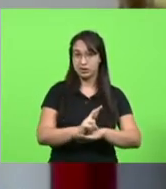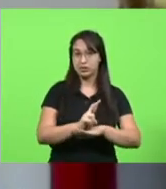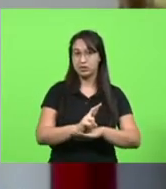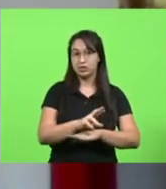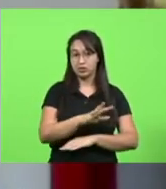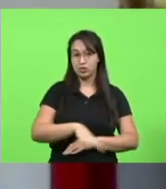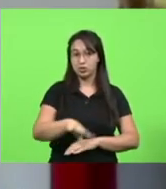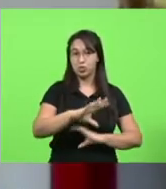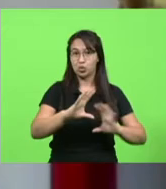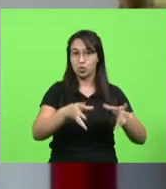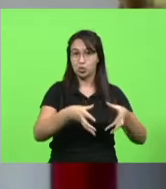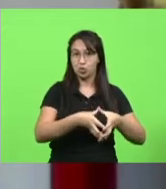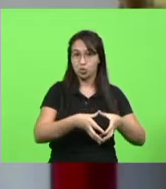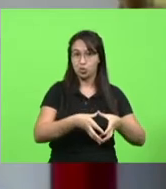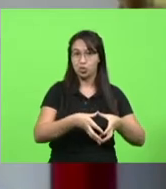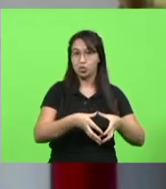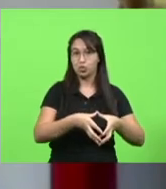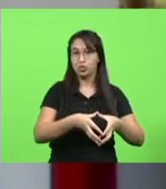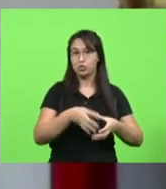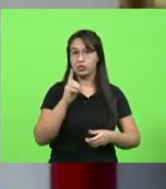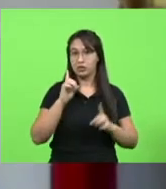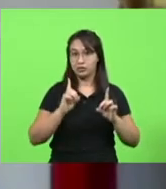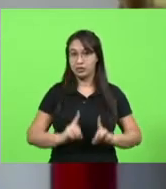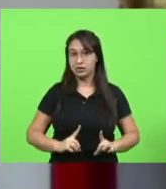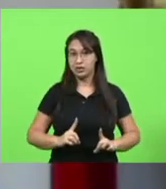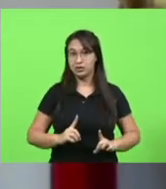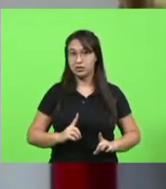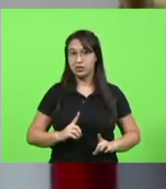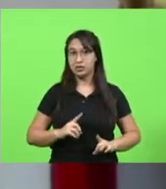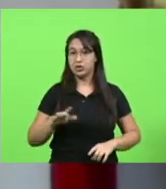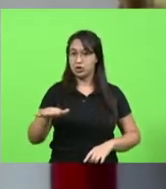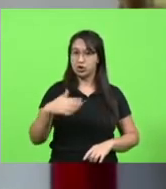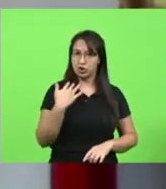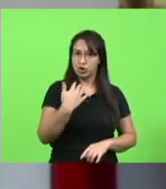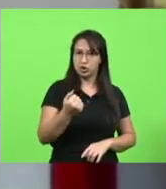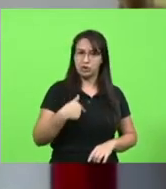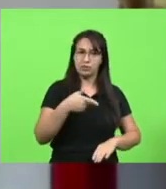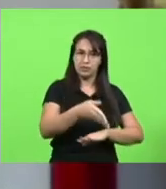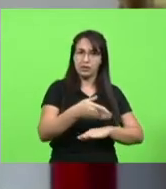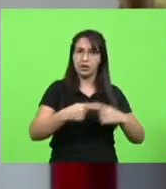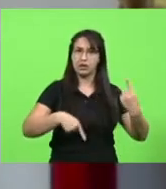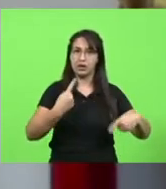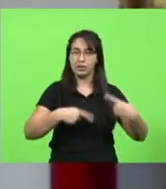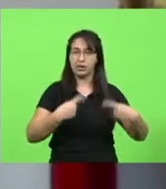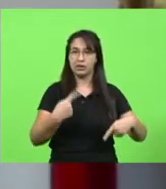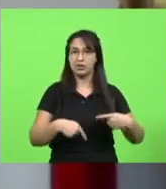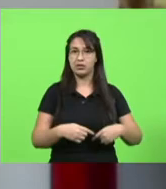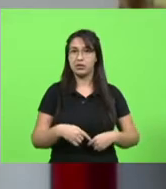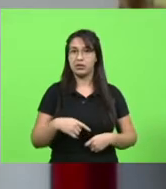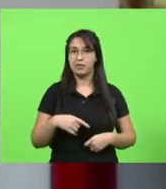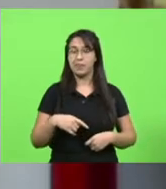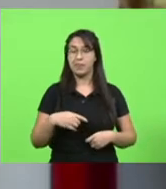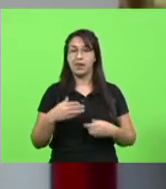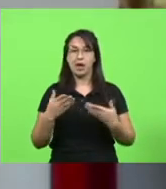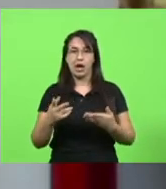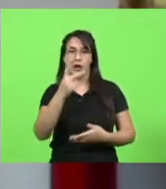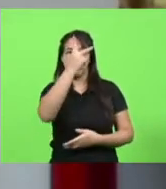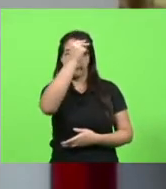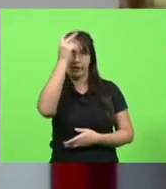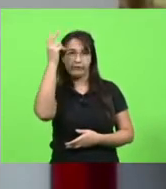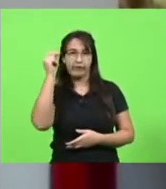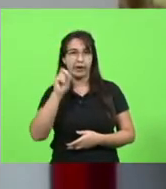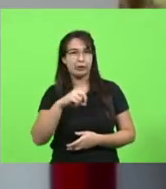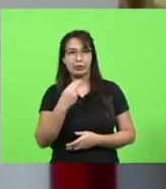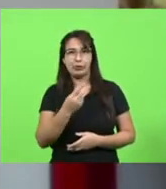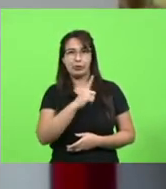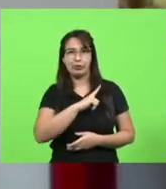deficiência, participamos desse debate. Ou seja, é muito prático, de repente, para um prefeito ou para um governador